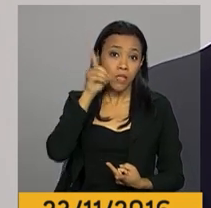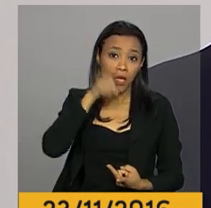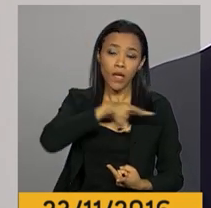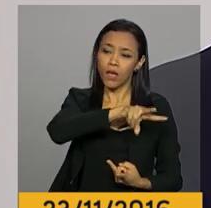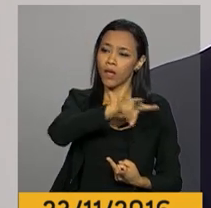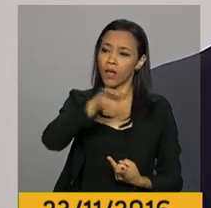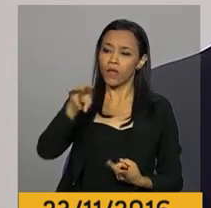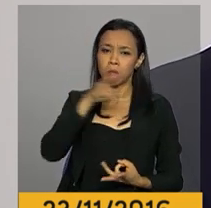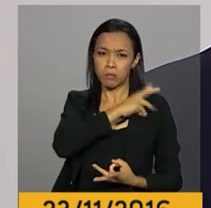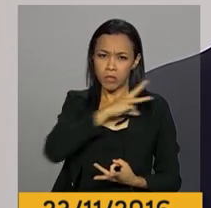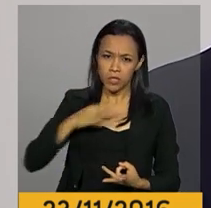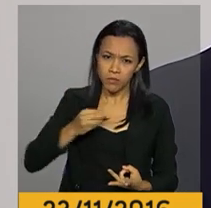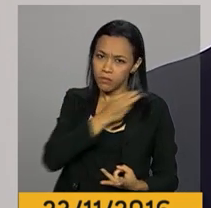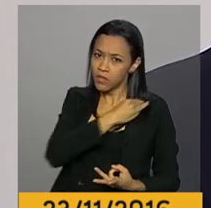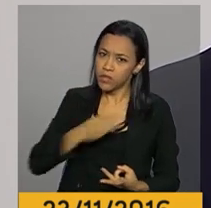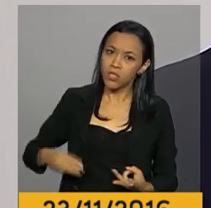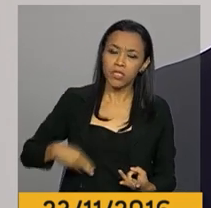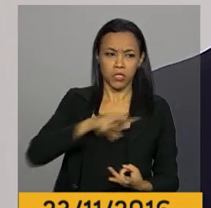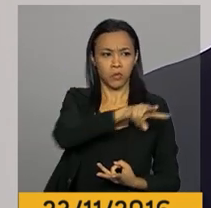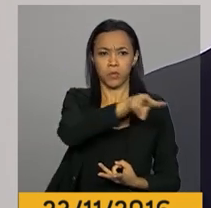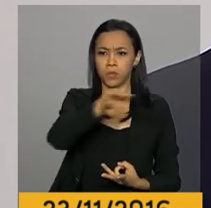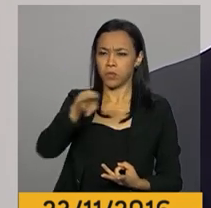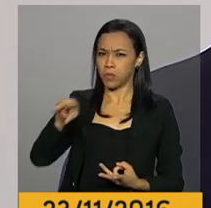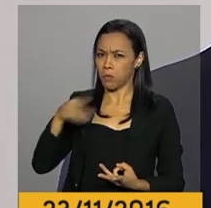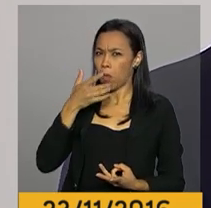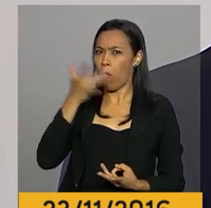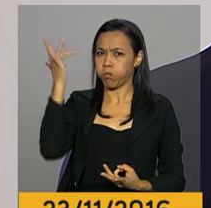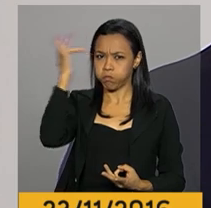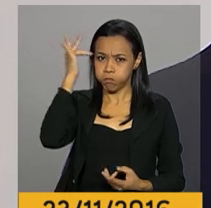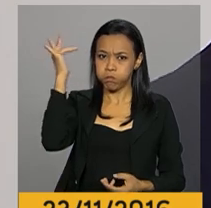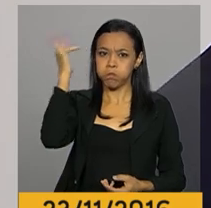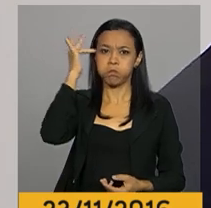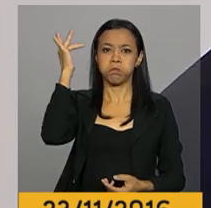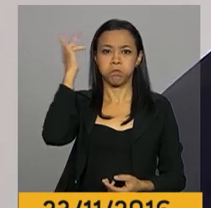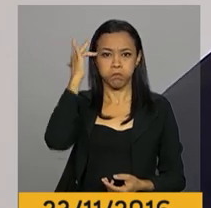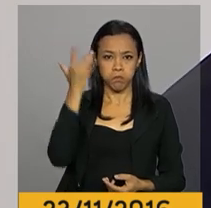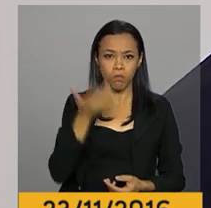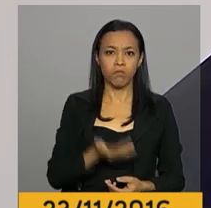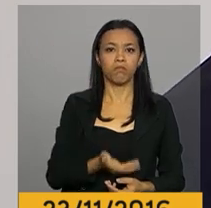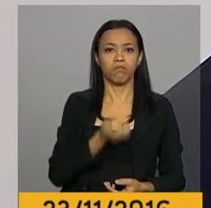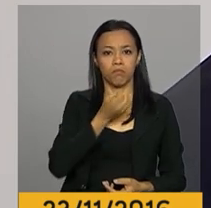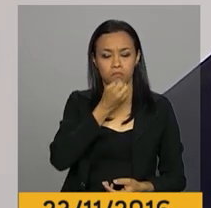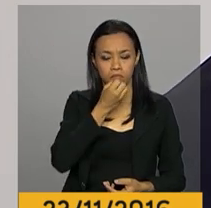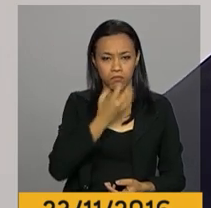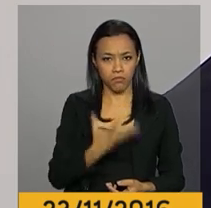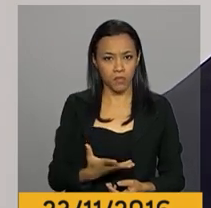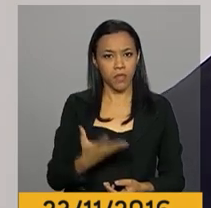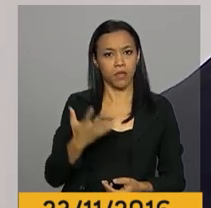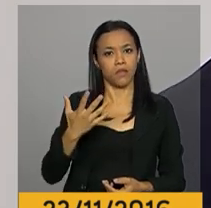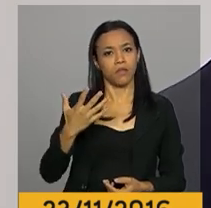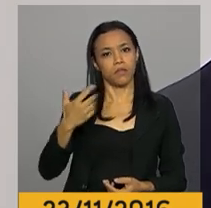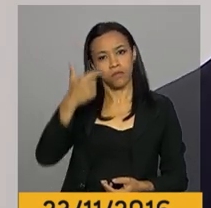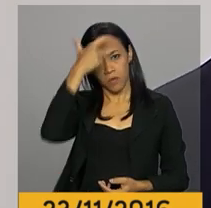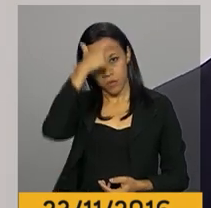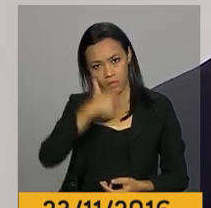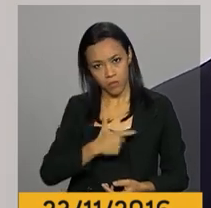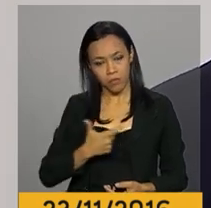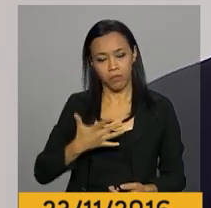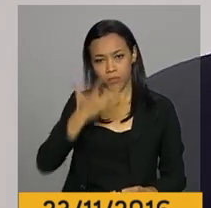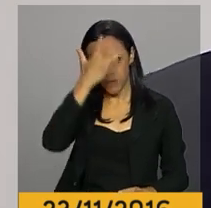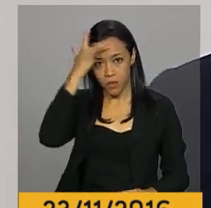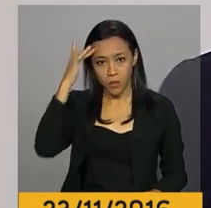da melhor qualificação pessoal intelectual e